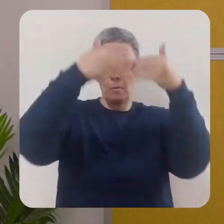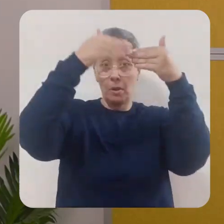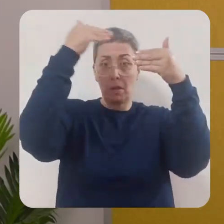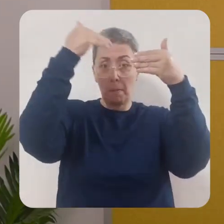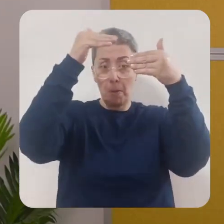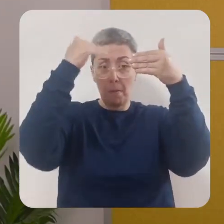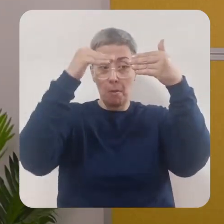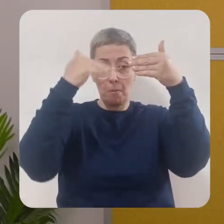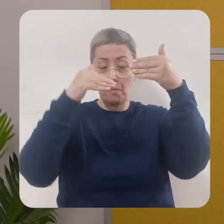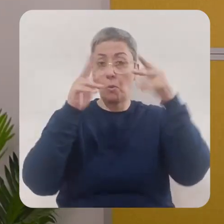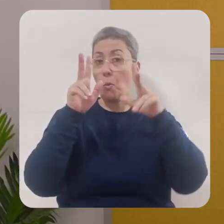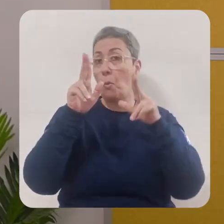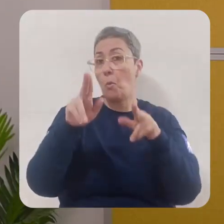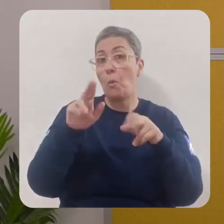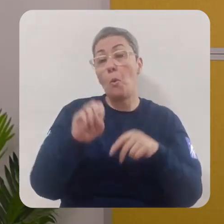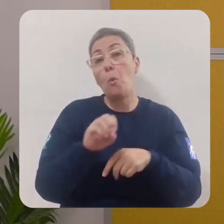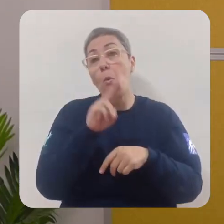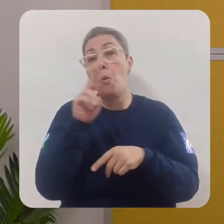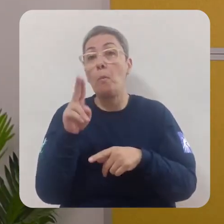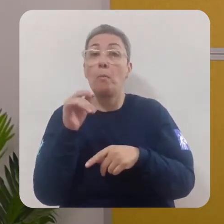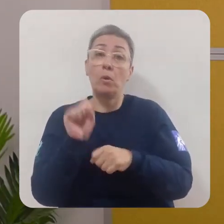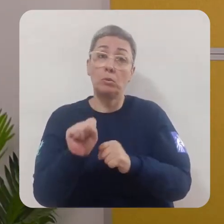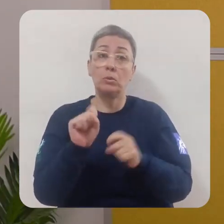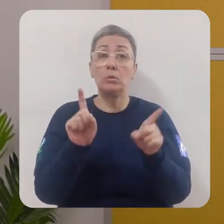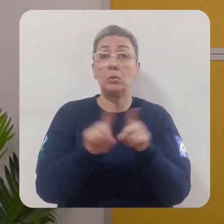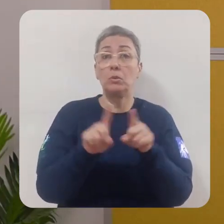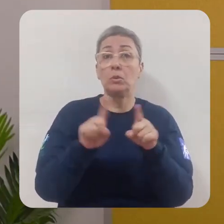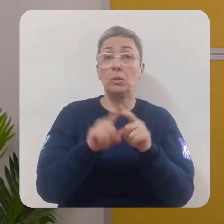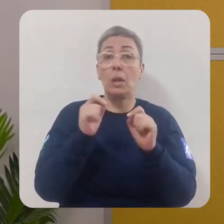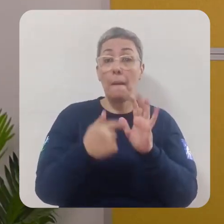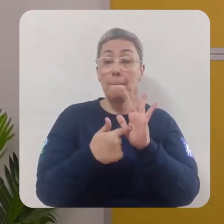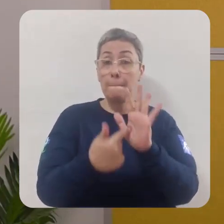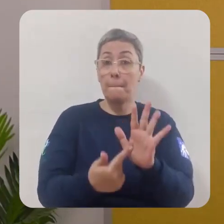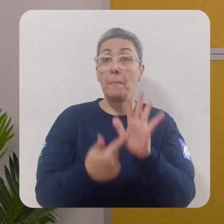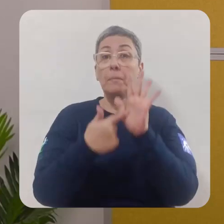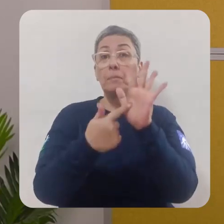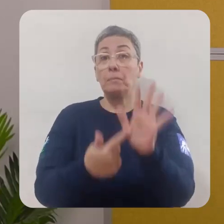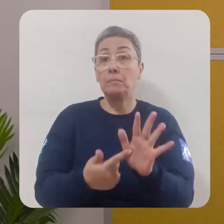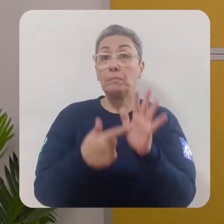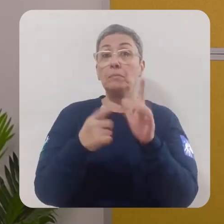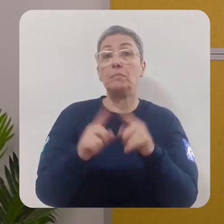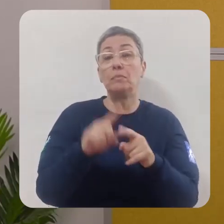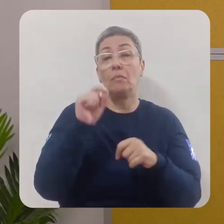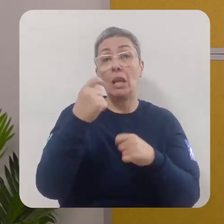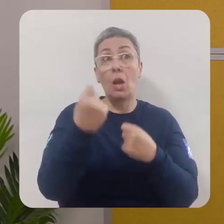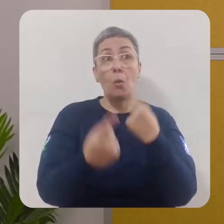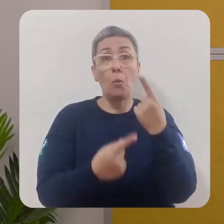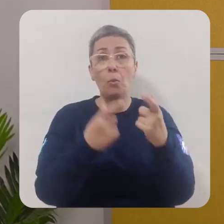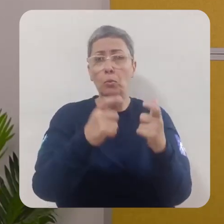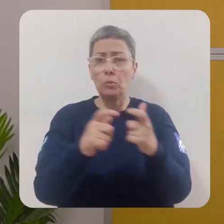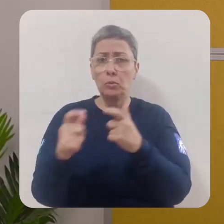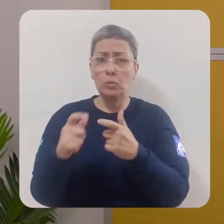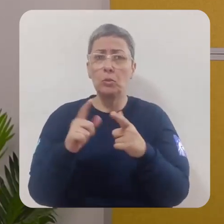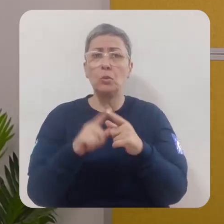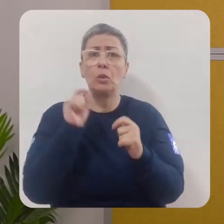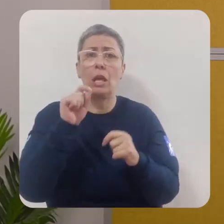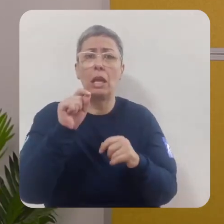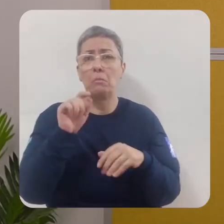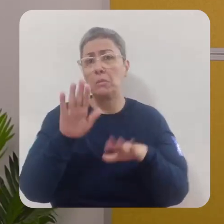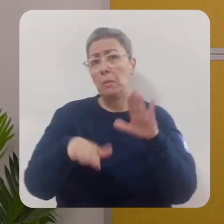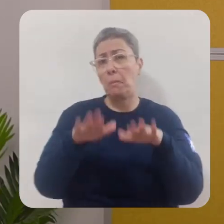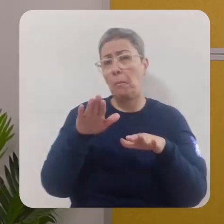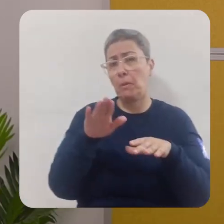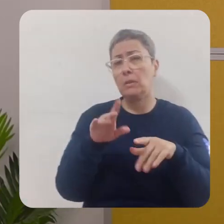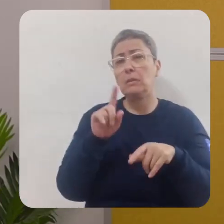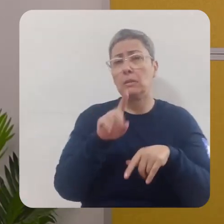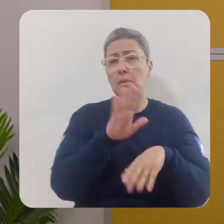né, sequenciado como está aqui, como eu também posso ir mostrando. Tem alguns lugares que, a